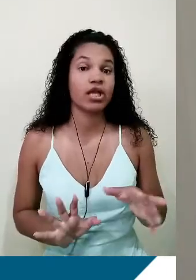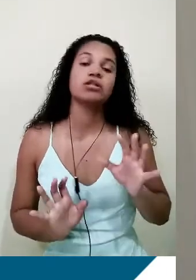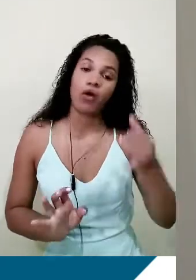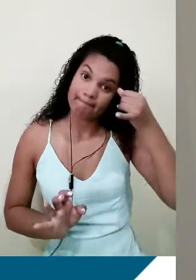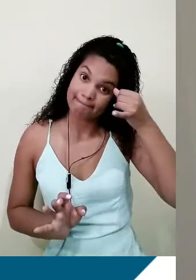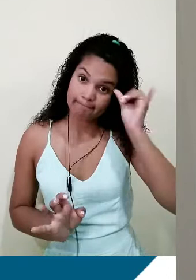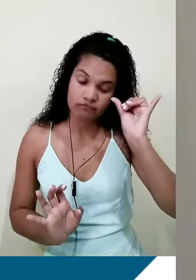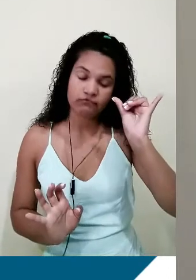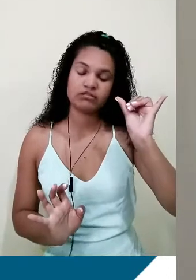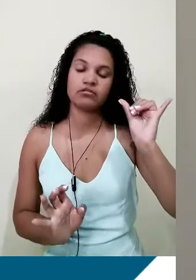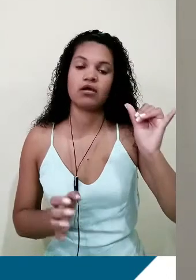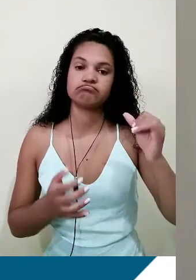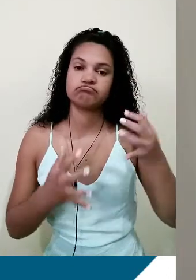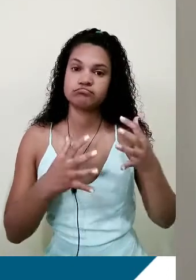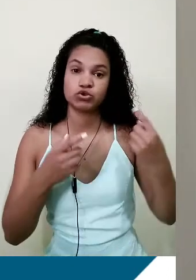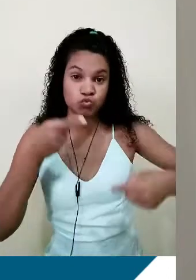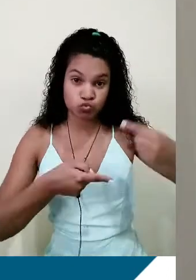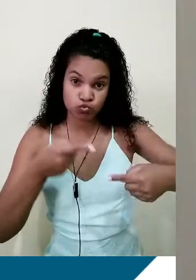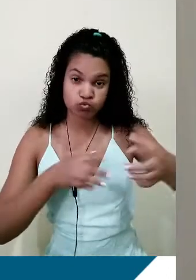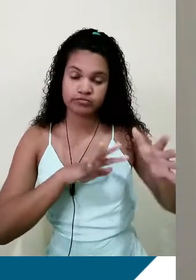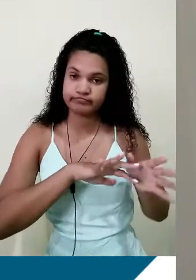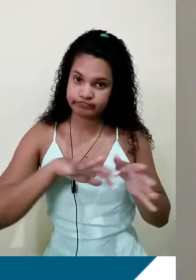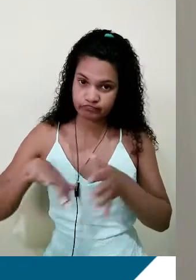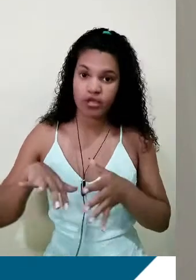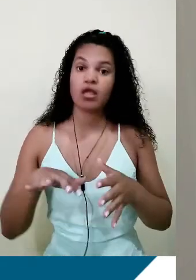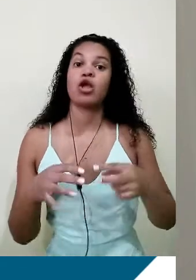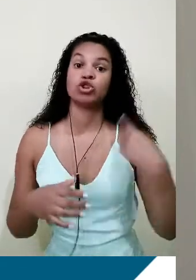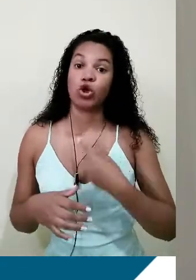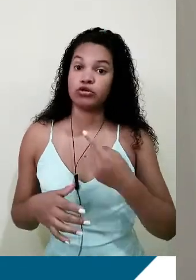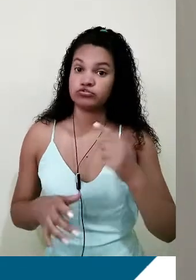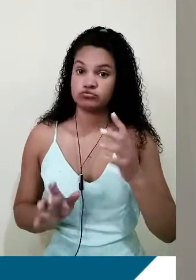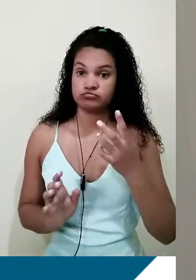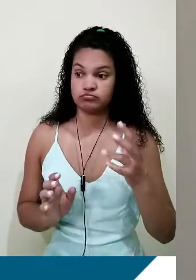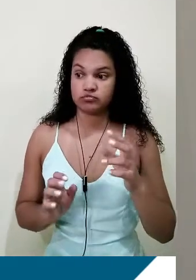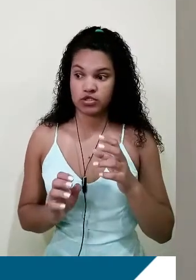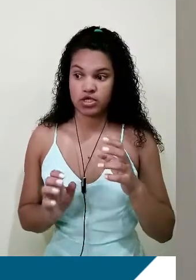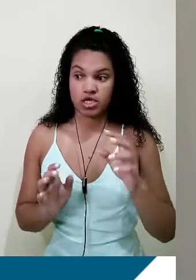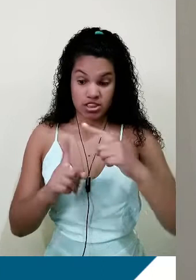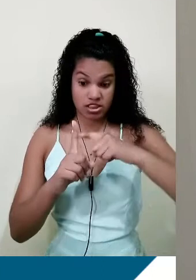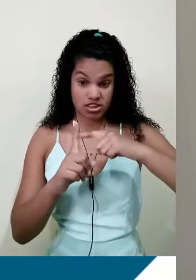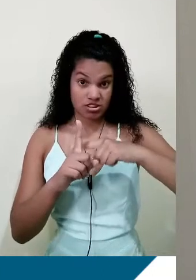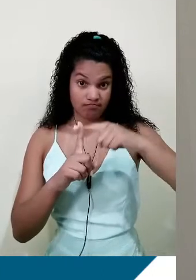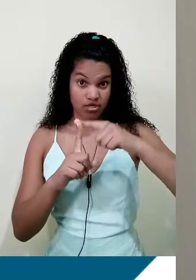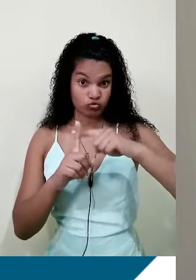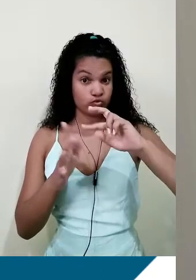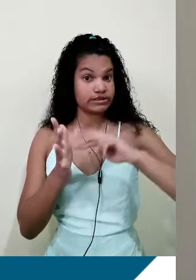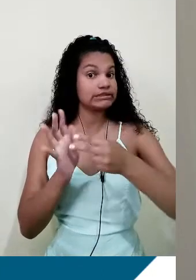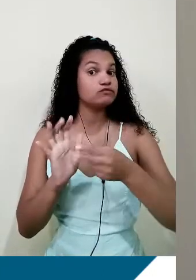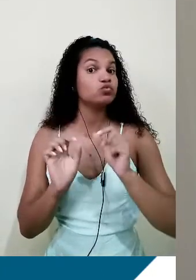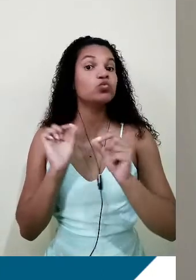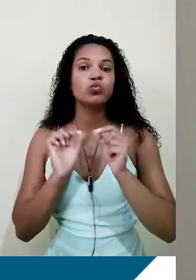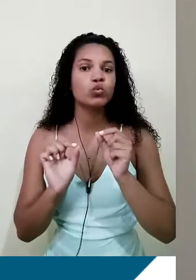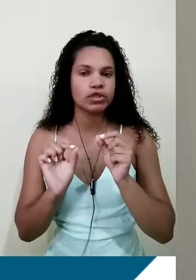de discussão, a gente define que a temperatura é